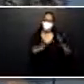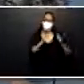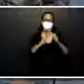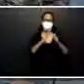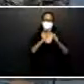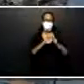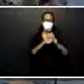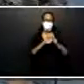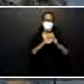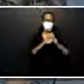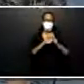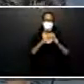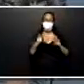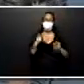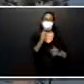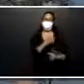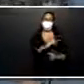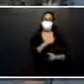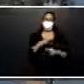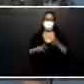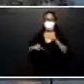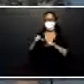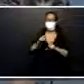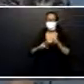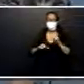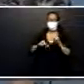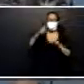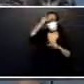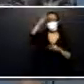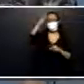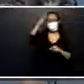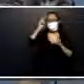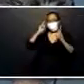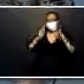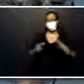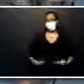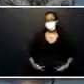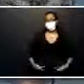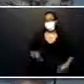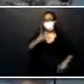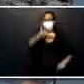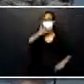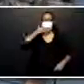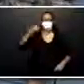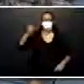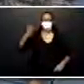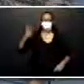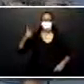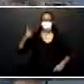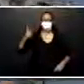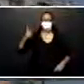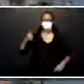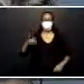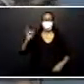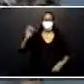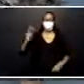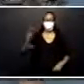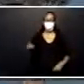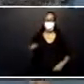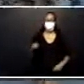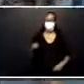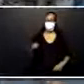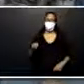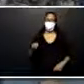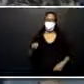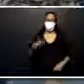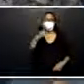nos transforme em seres humanos melhores. Então, olha só, aproveitando aí a fala